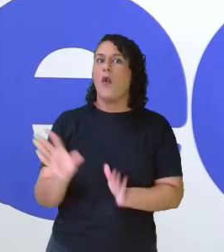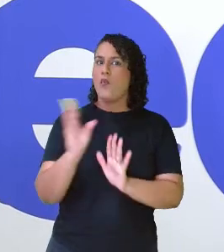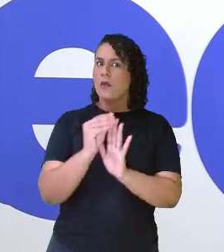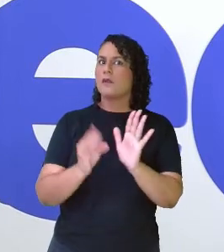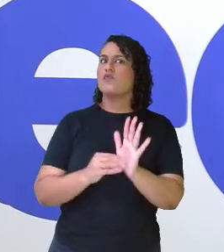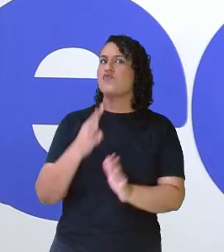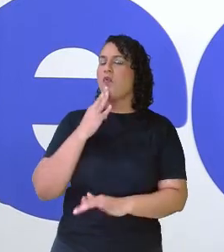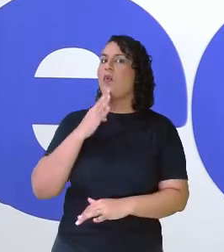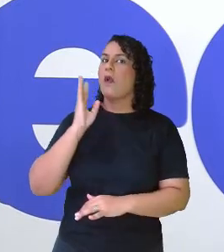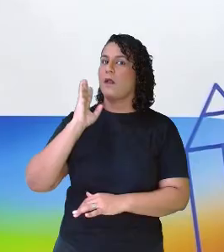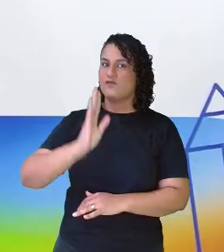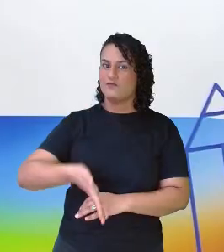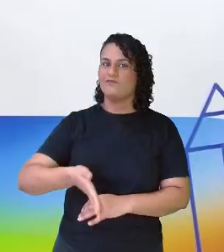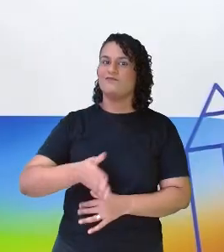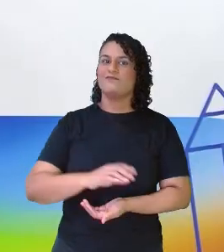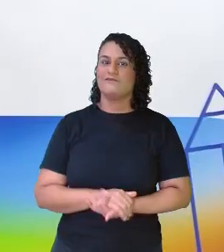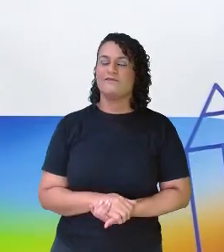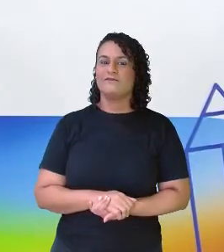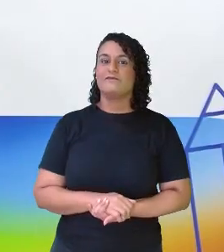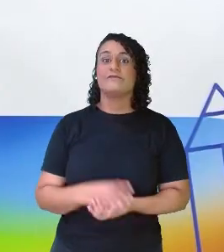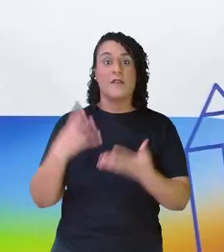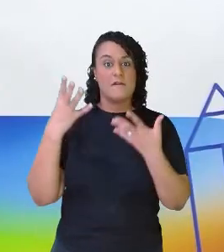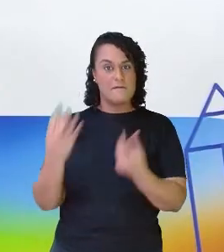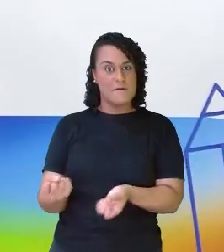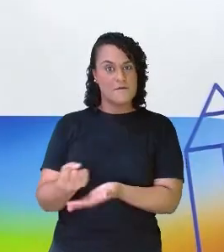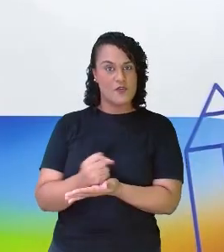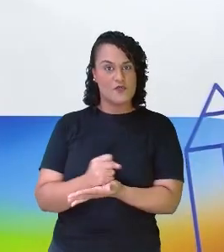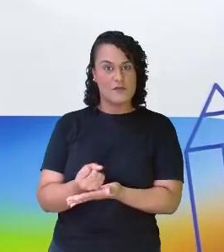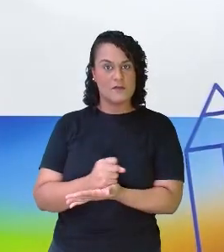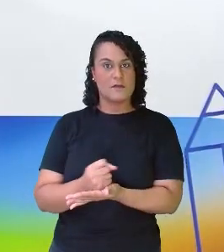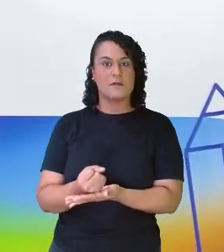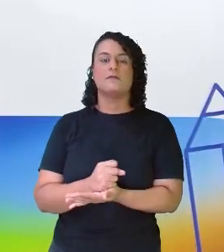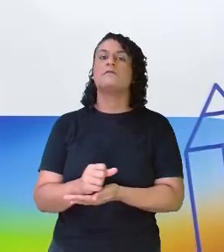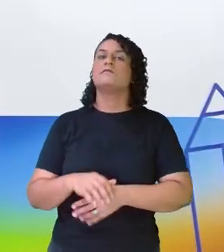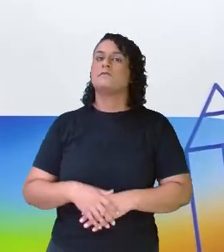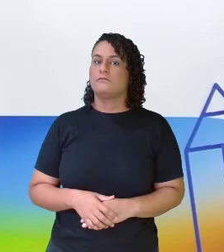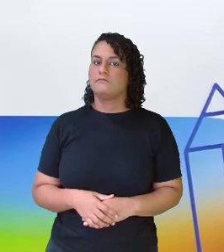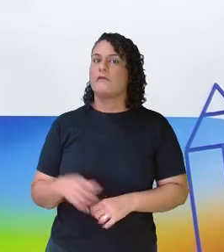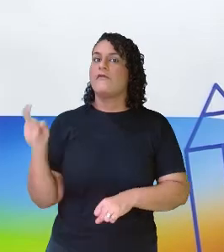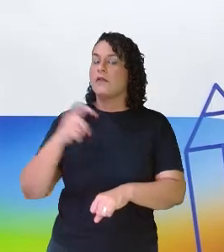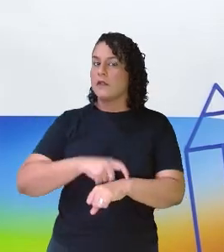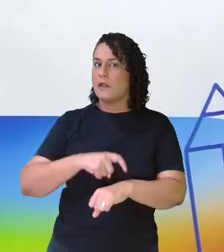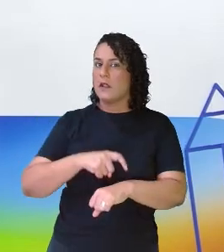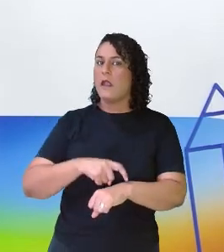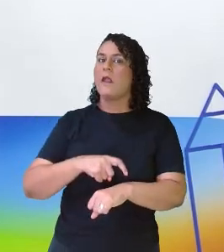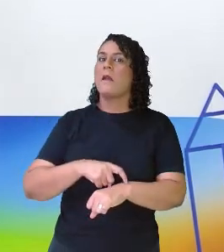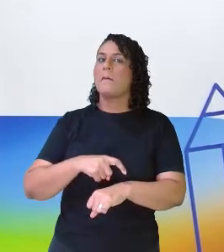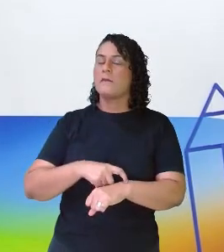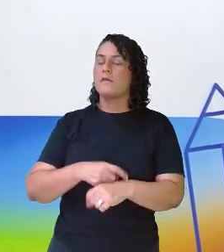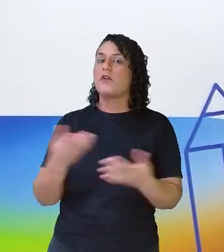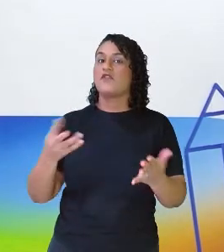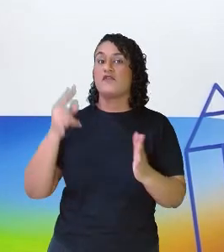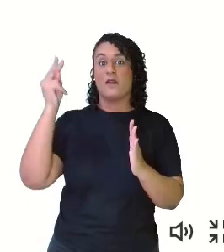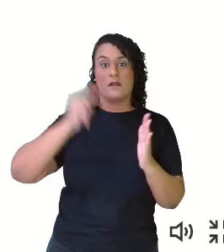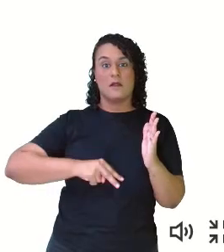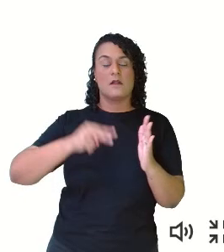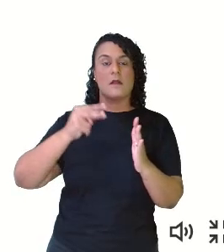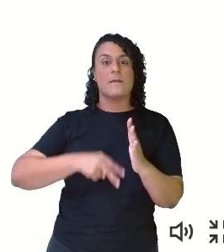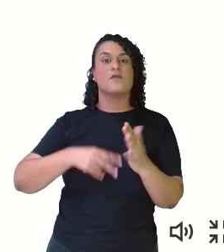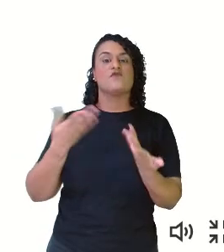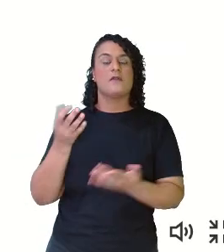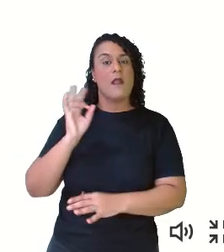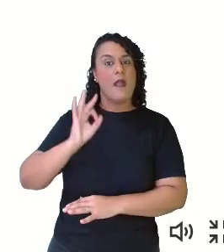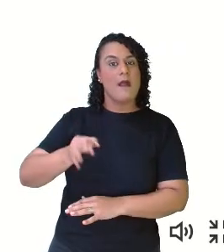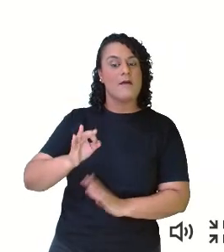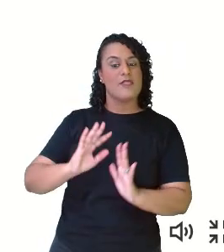acredito. Ótimo, maravilhoso. Então, vamos para a parte do jogo? Deixei bastante tempo porque a gente vai ter que ler aqui nesse jogo para poder acertar tudinho. Olha